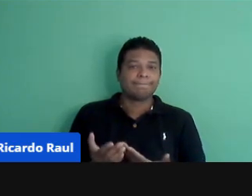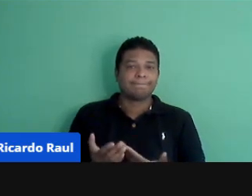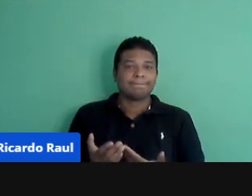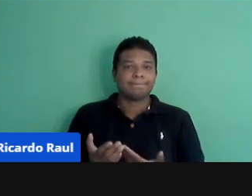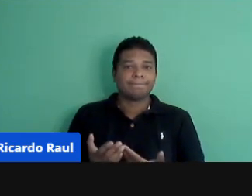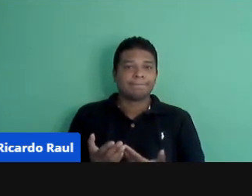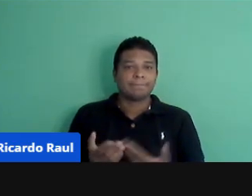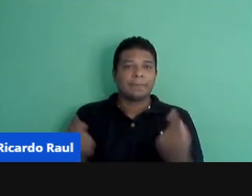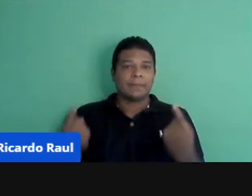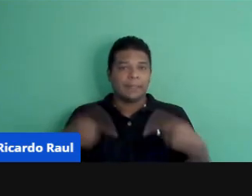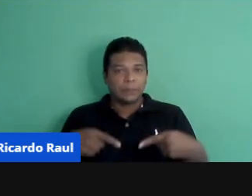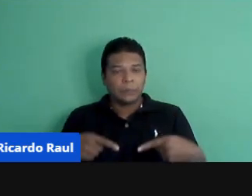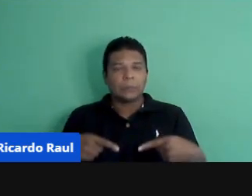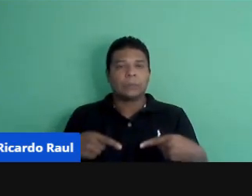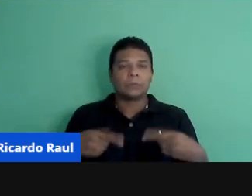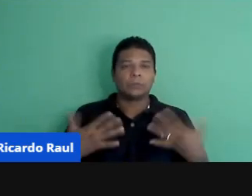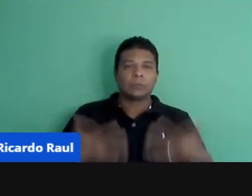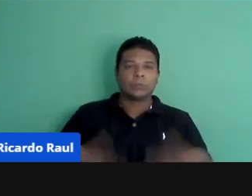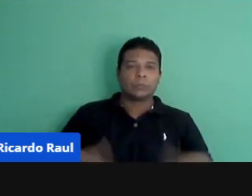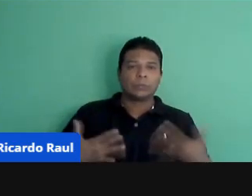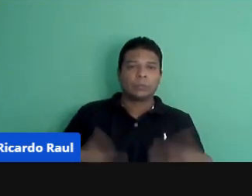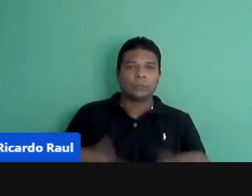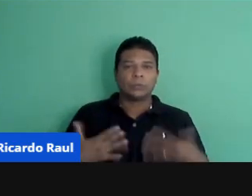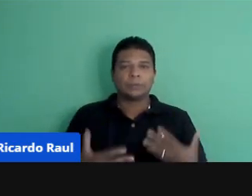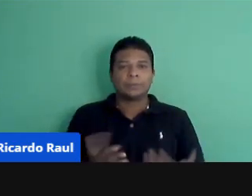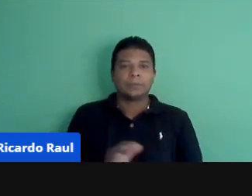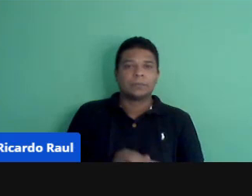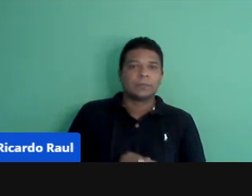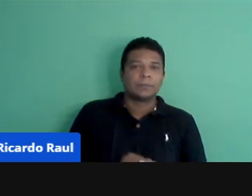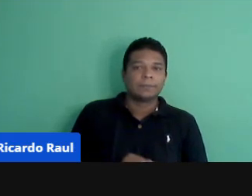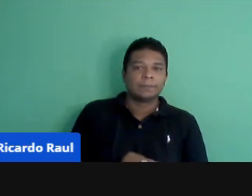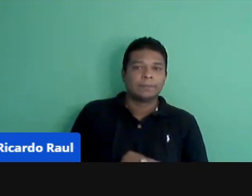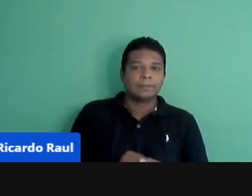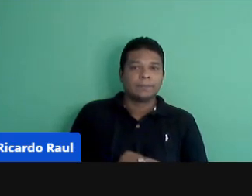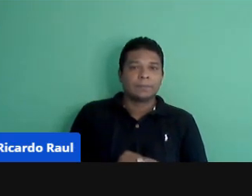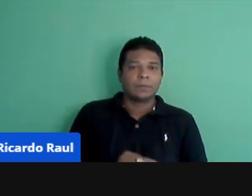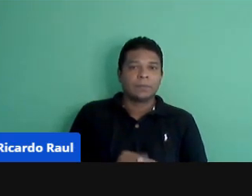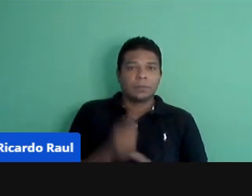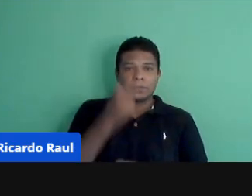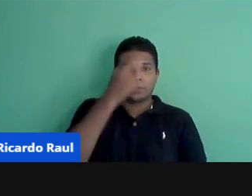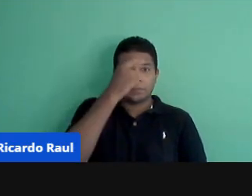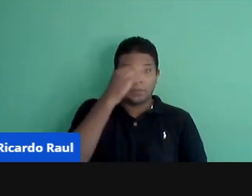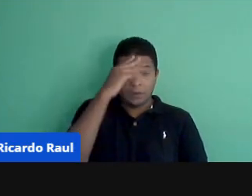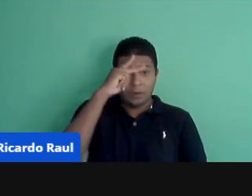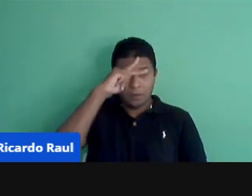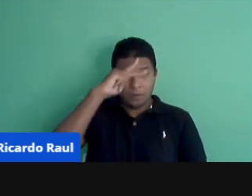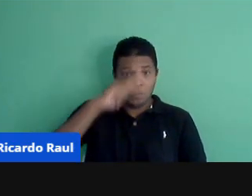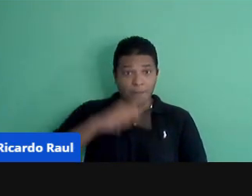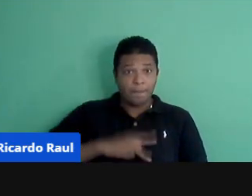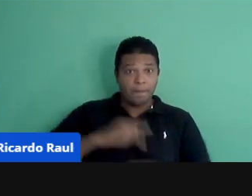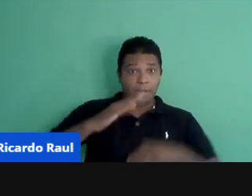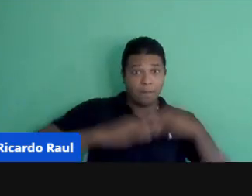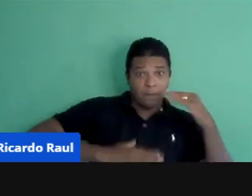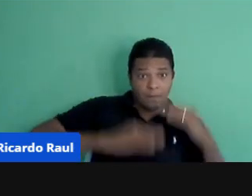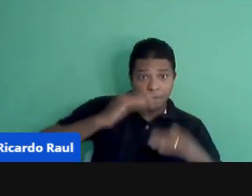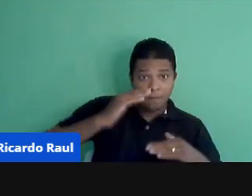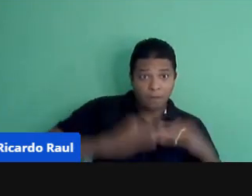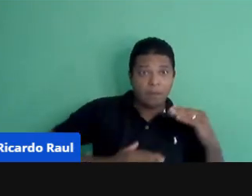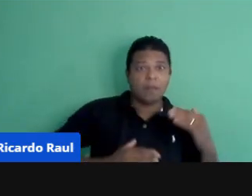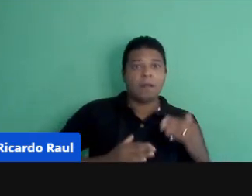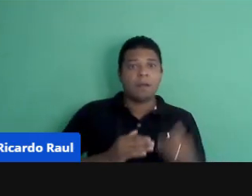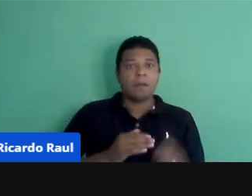grande desafio. Um grande desafio no aspecto pessoal, profissional e técnico,